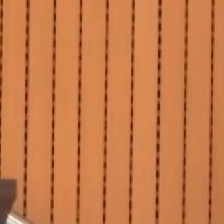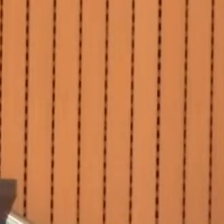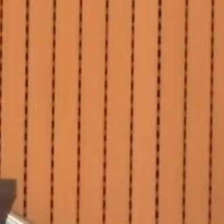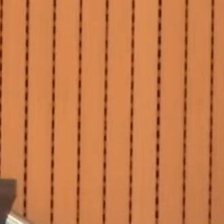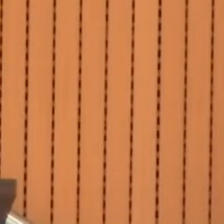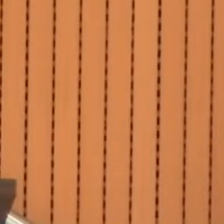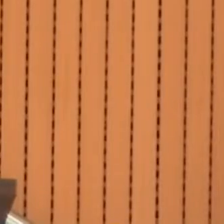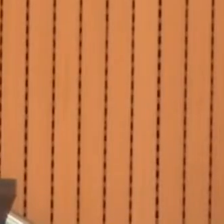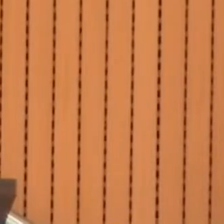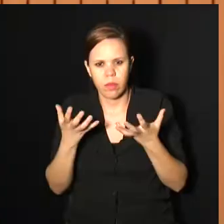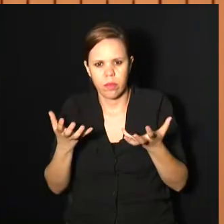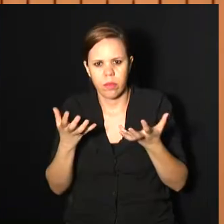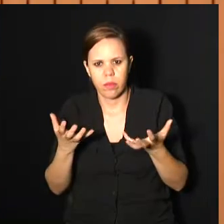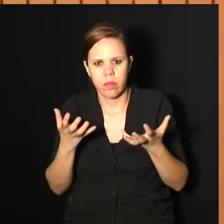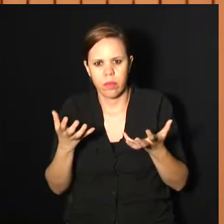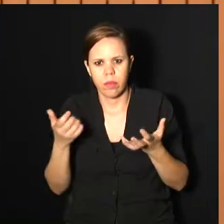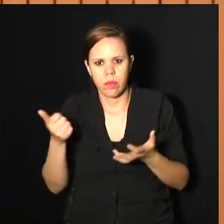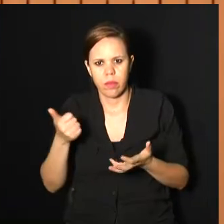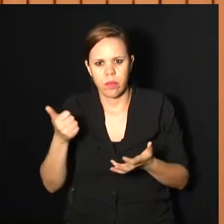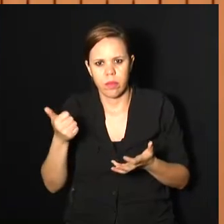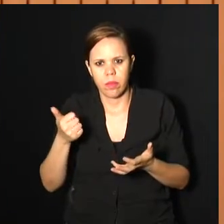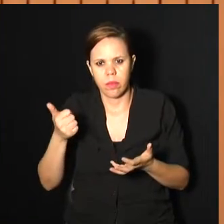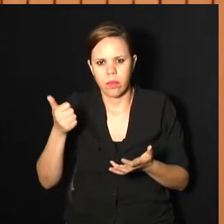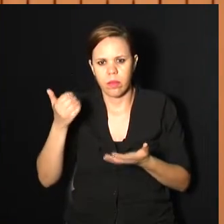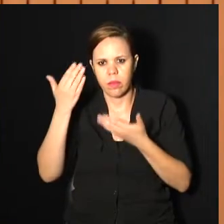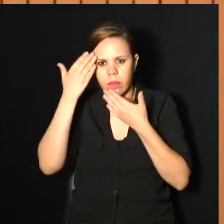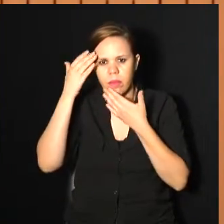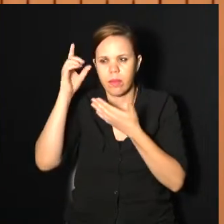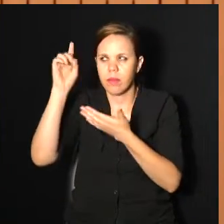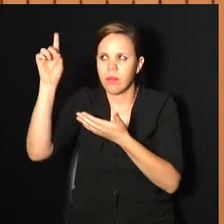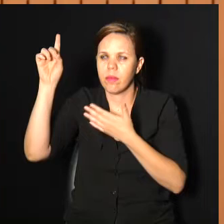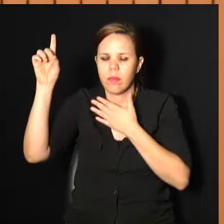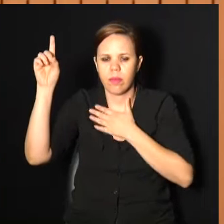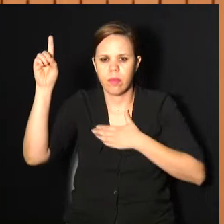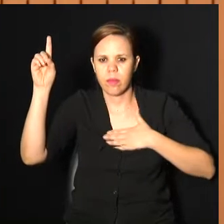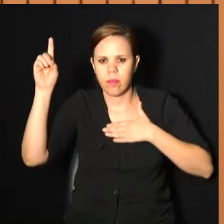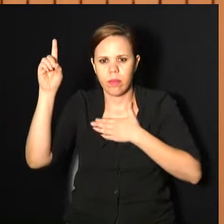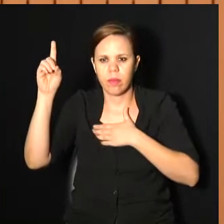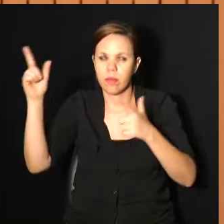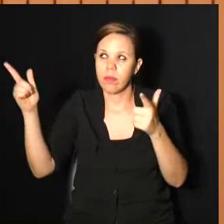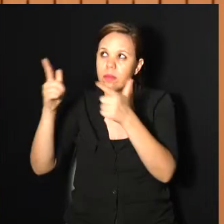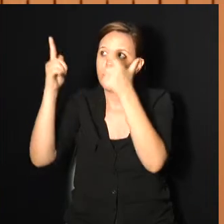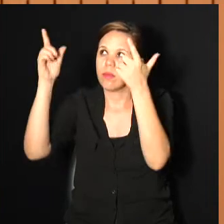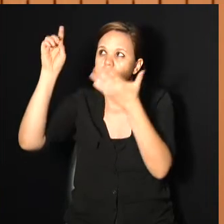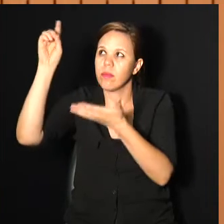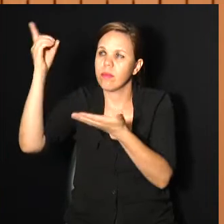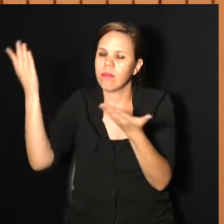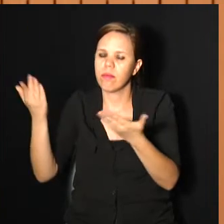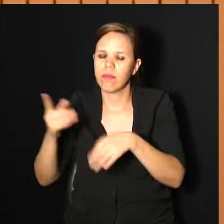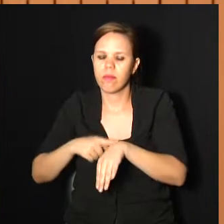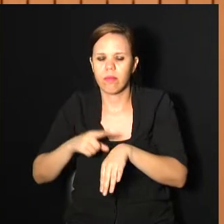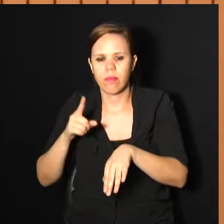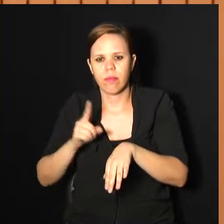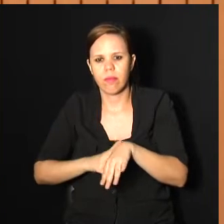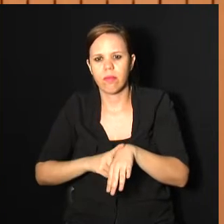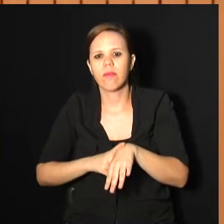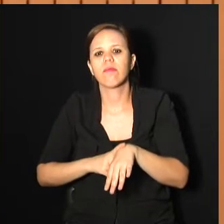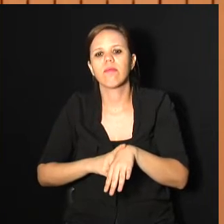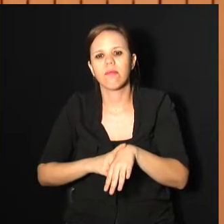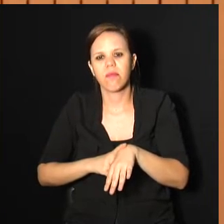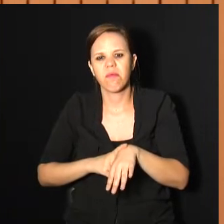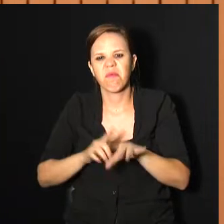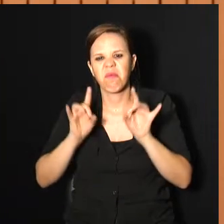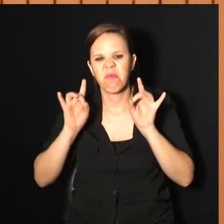Eu quero, primeiramente, agradecer a Deus, quero louvar a Deus neste momento, por essa